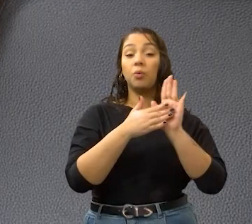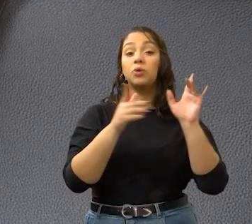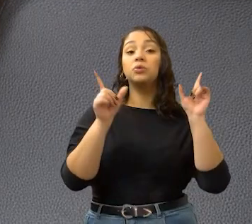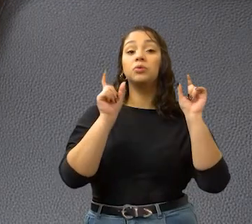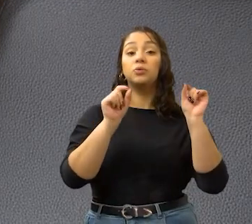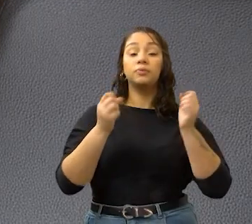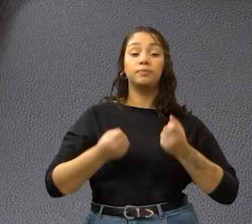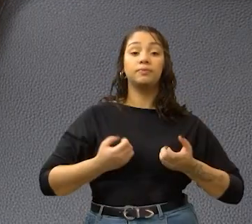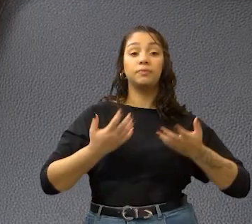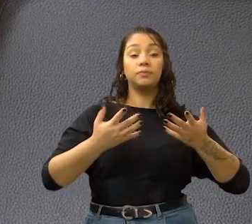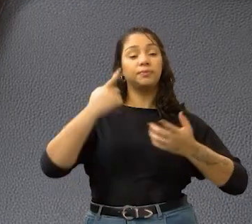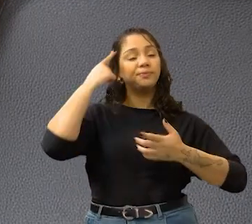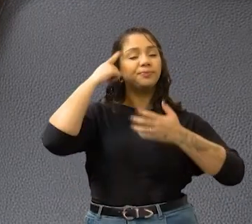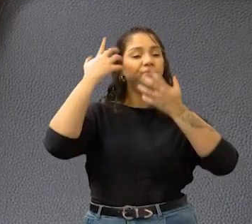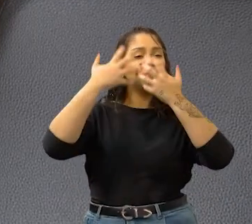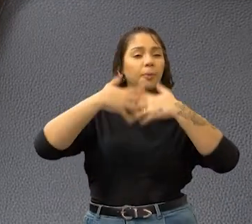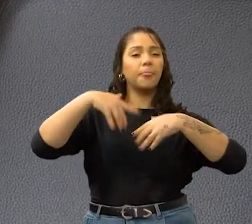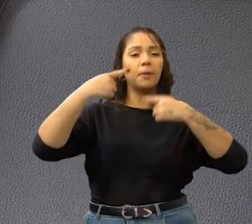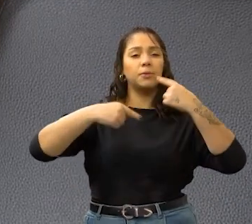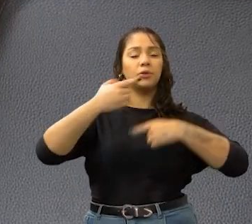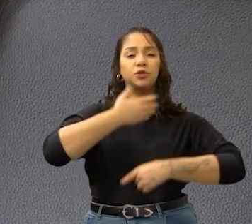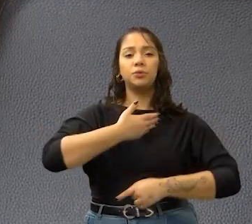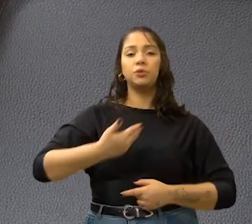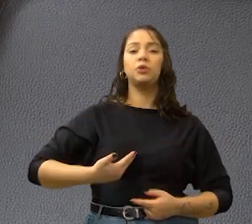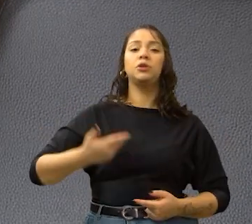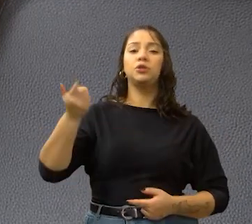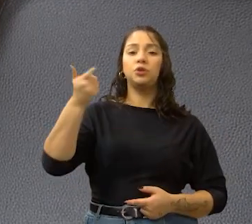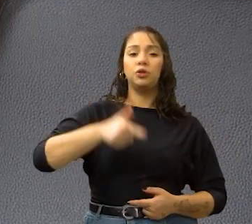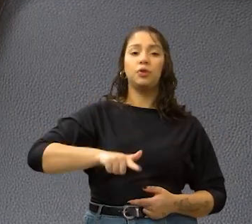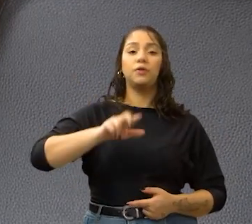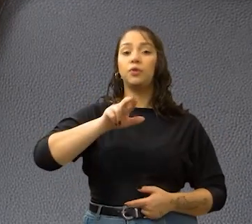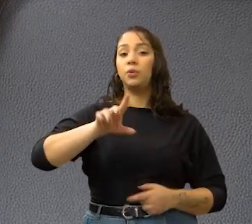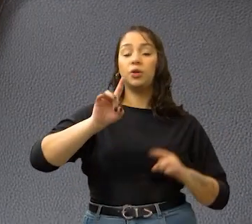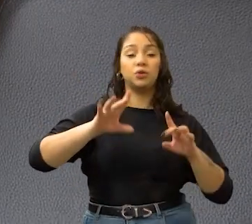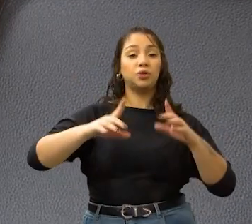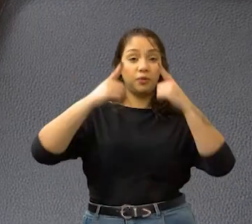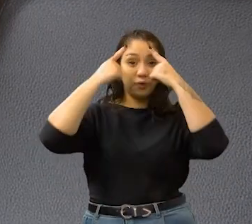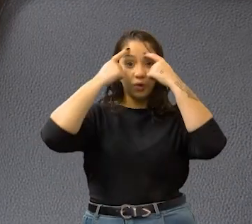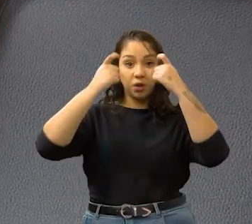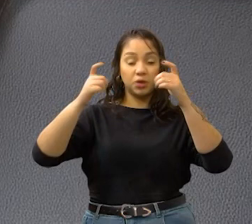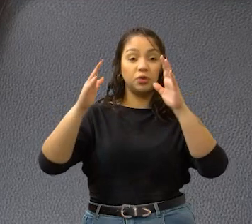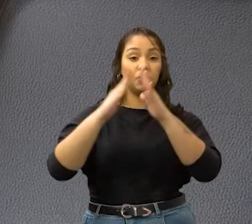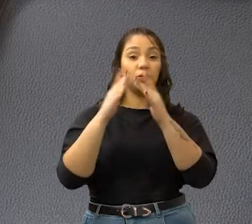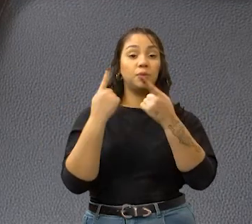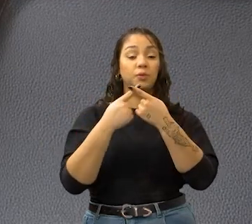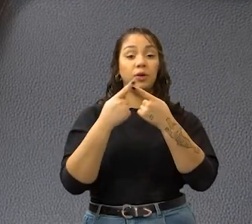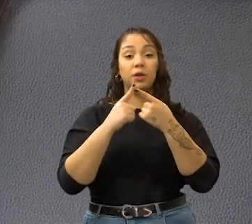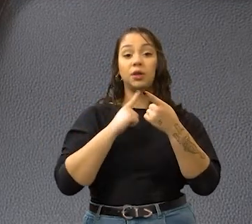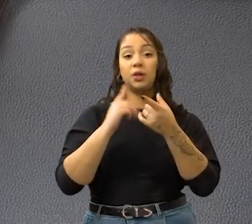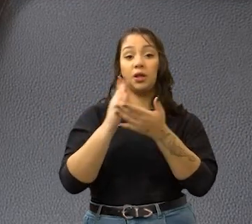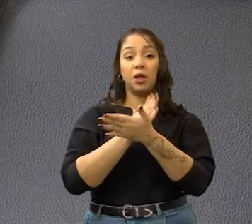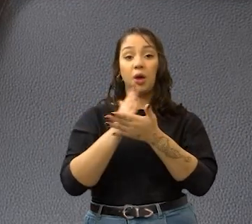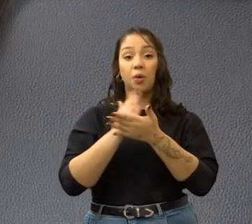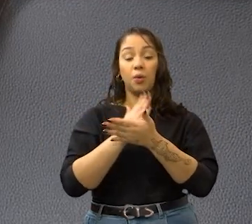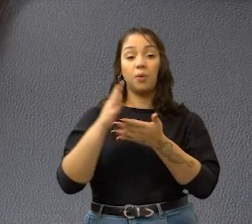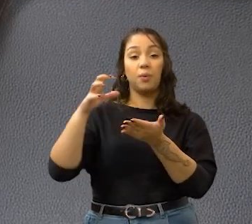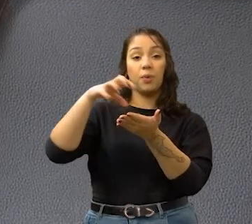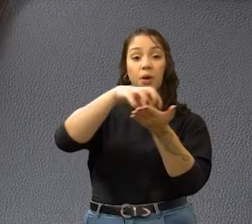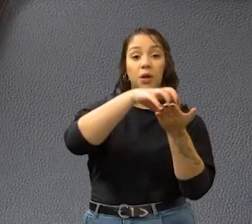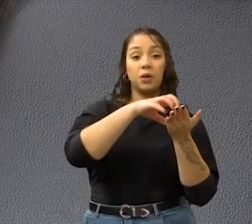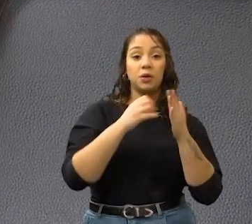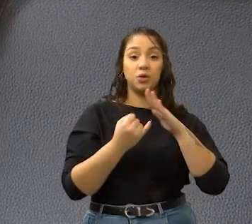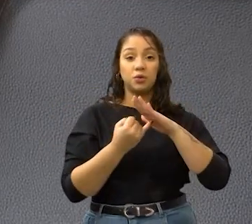tinha o propósito de falar, né, de pensar políticas públicas, novamente, para além da violência doméstica. Porque a gente tem alguns órgãos aqui